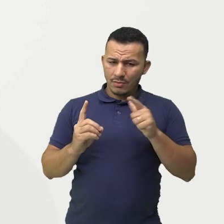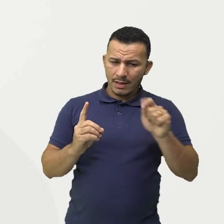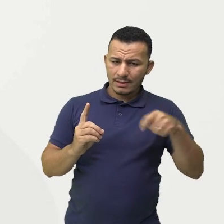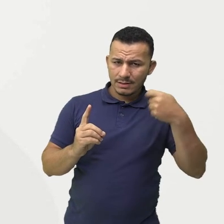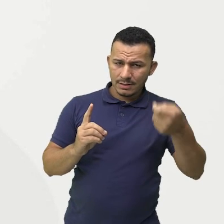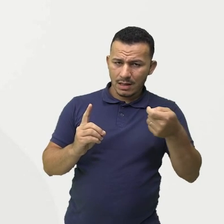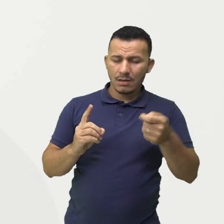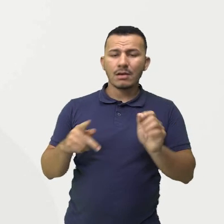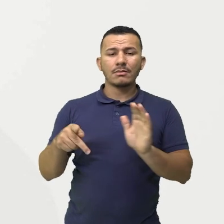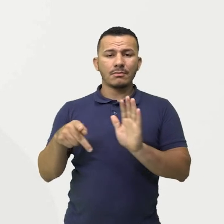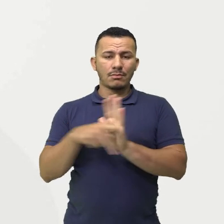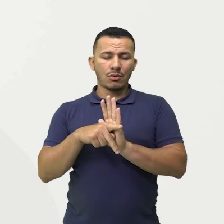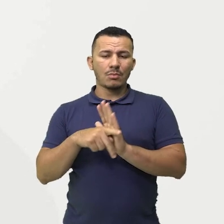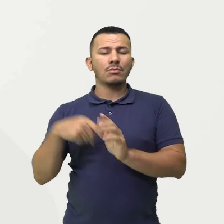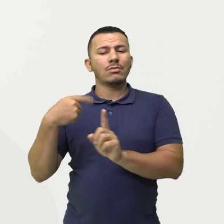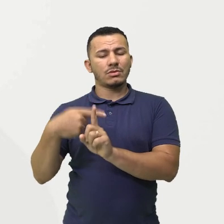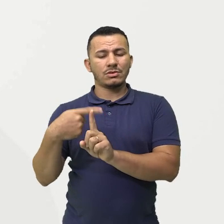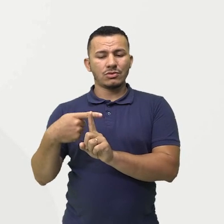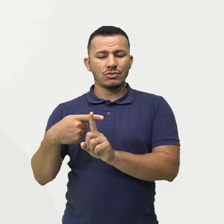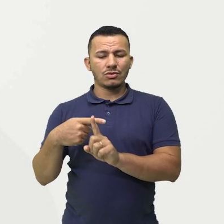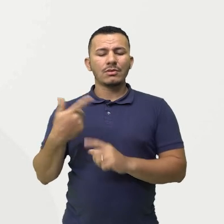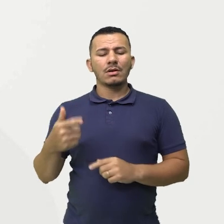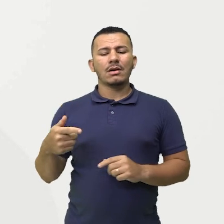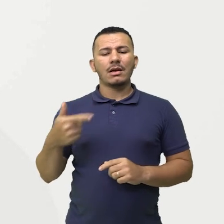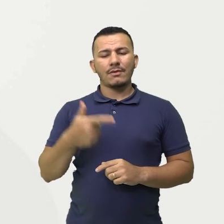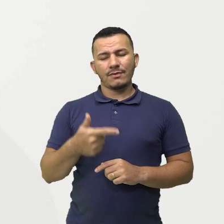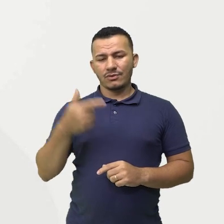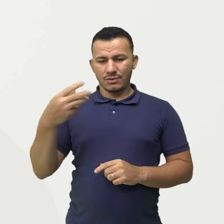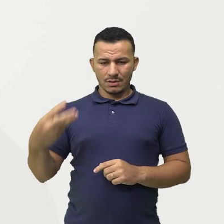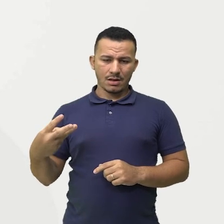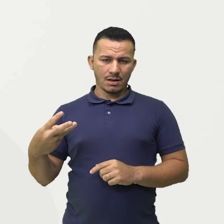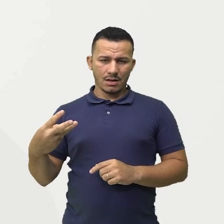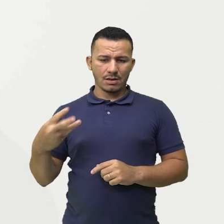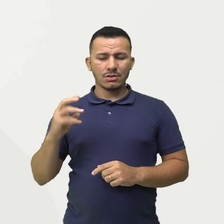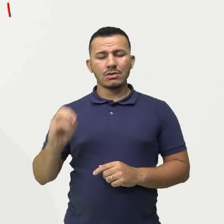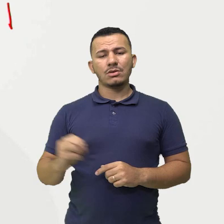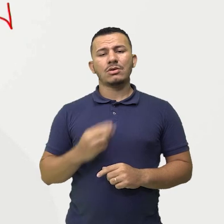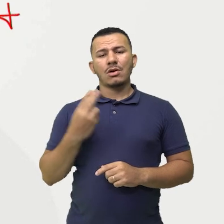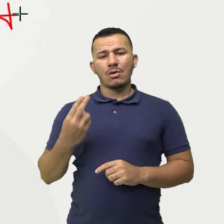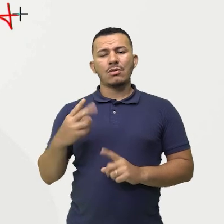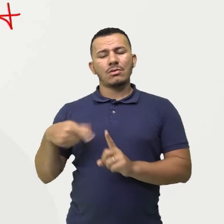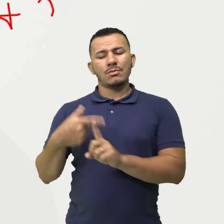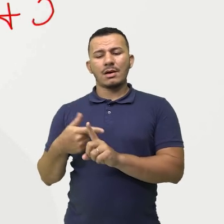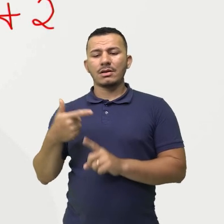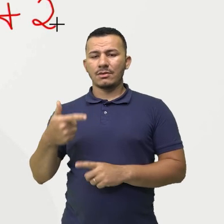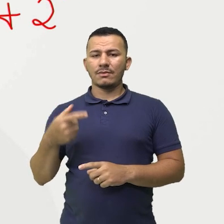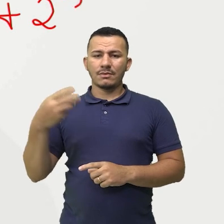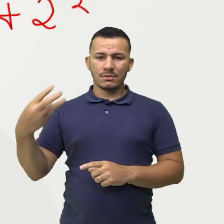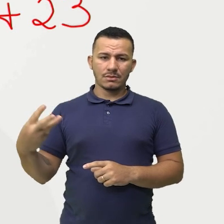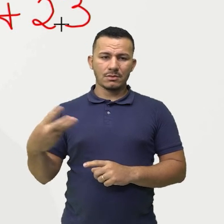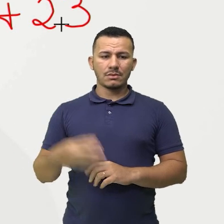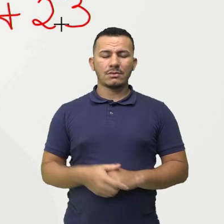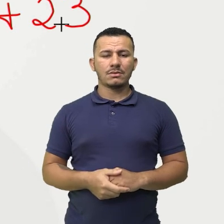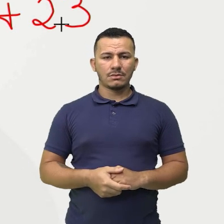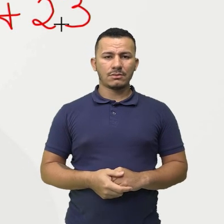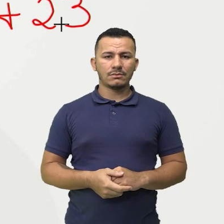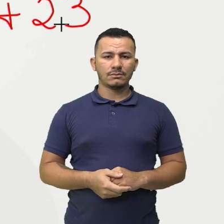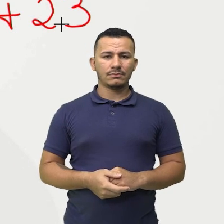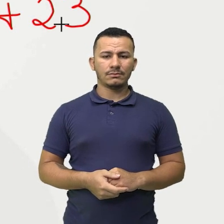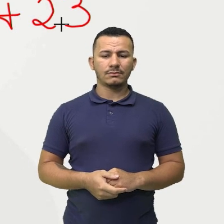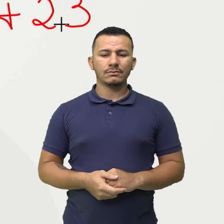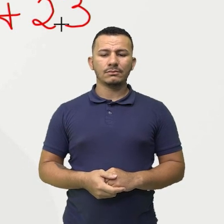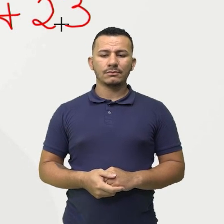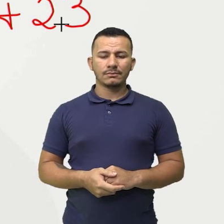positivo. Portanto, vai ser o 23 ou o mais